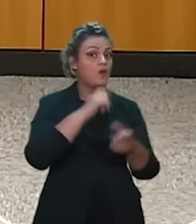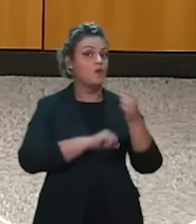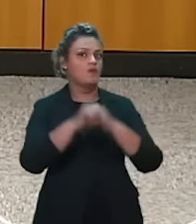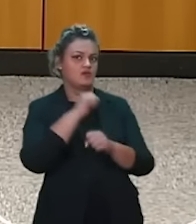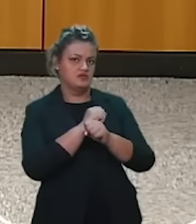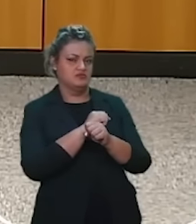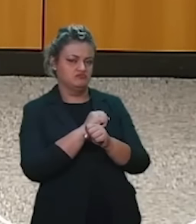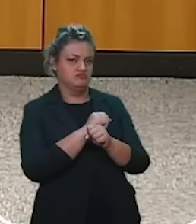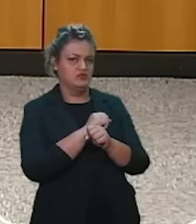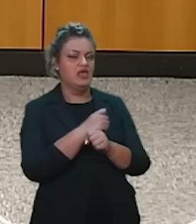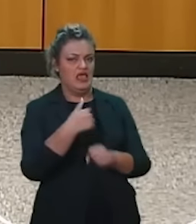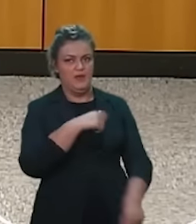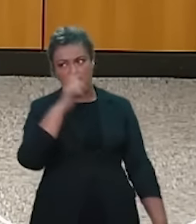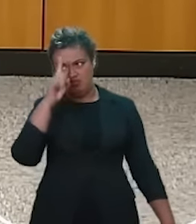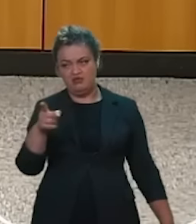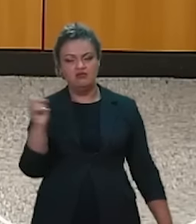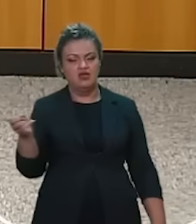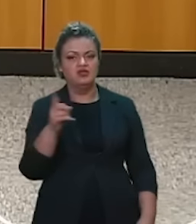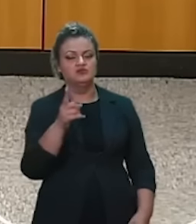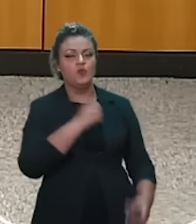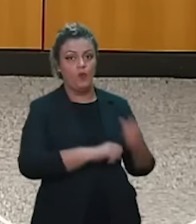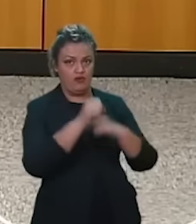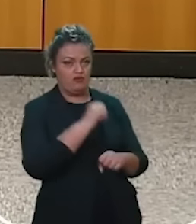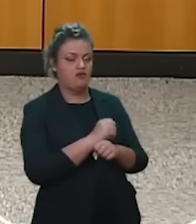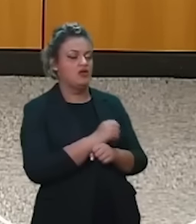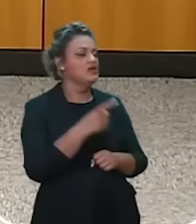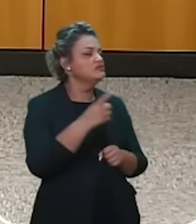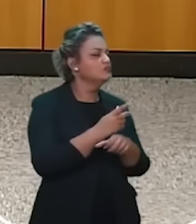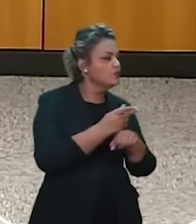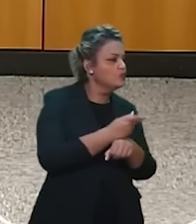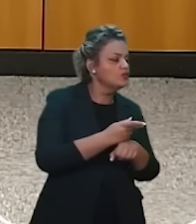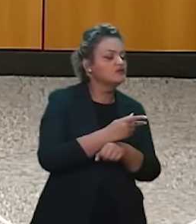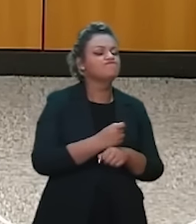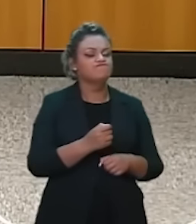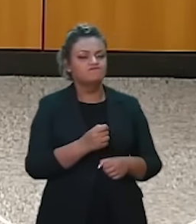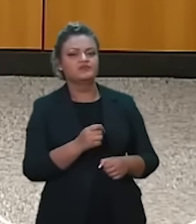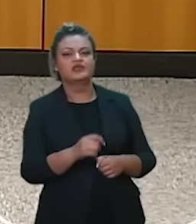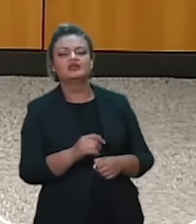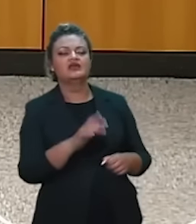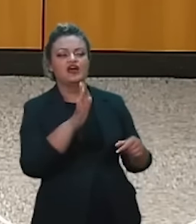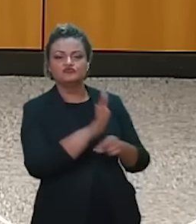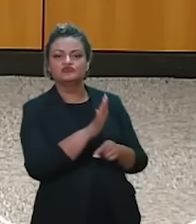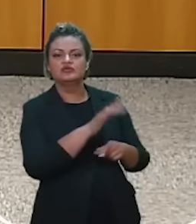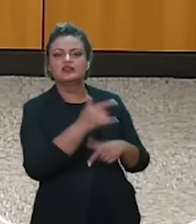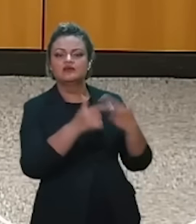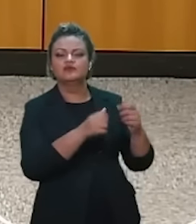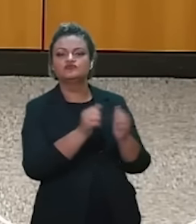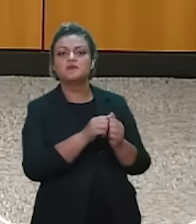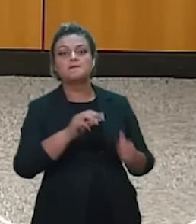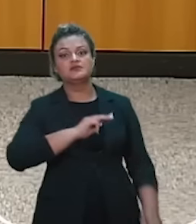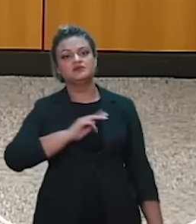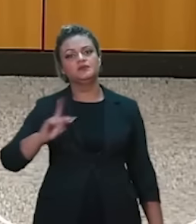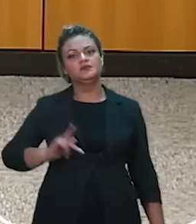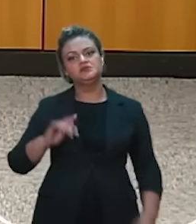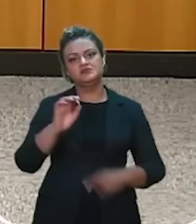determinação minha e fez com que houvesse uma colaboração mais estreita com o Ministério Público do Rio de